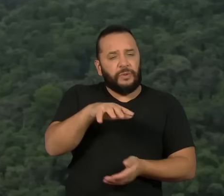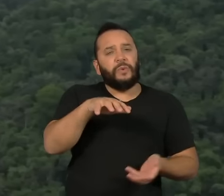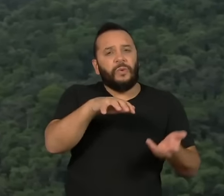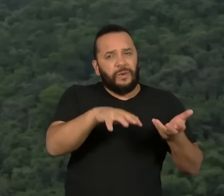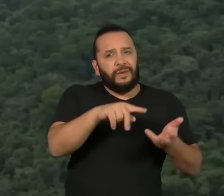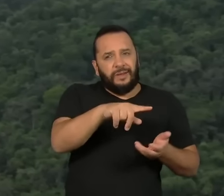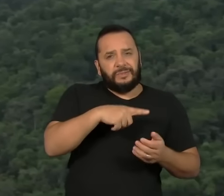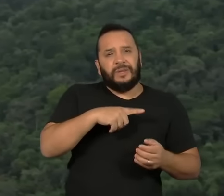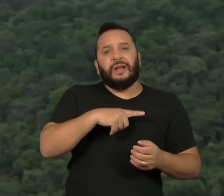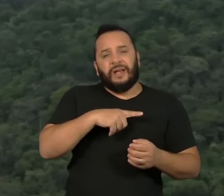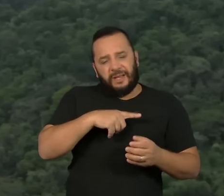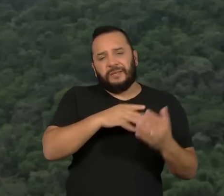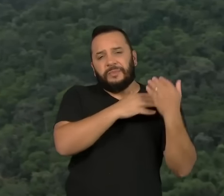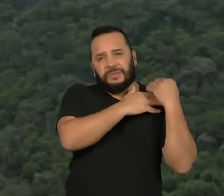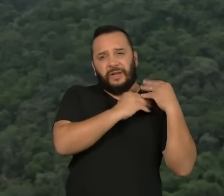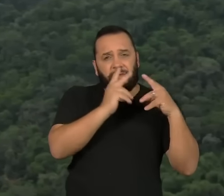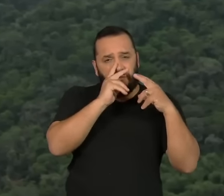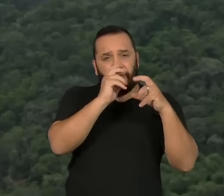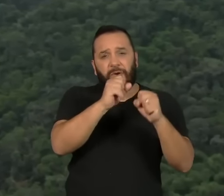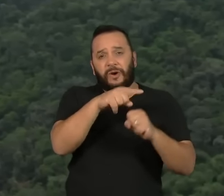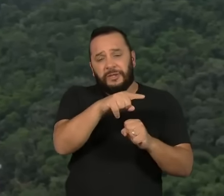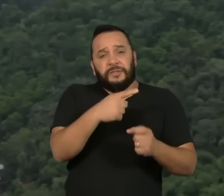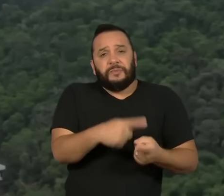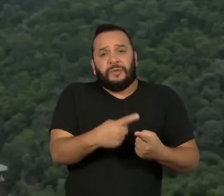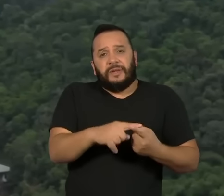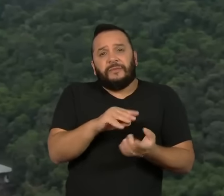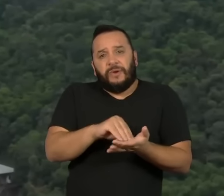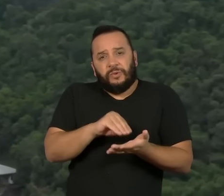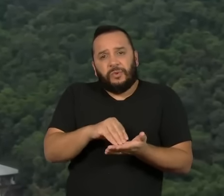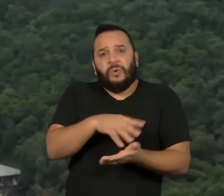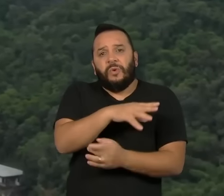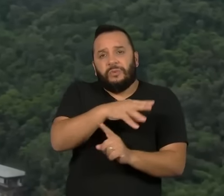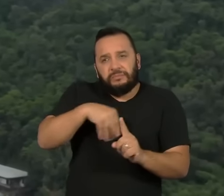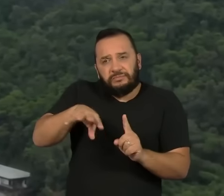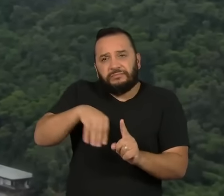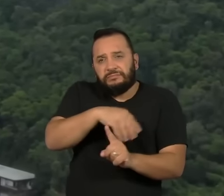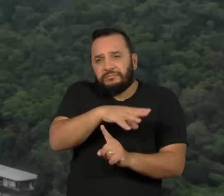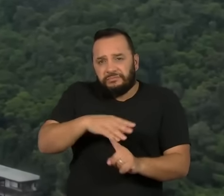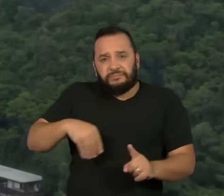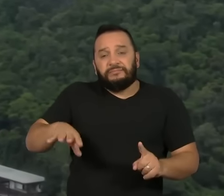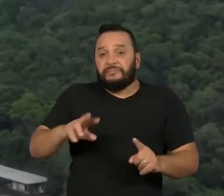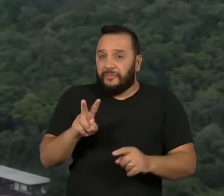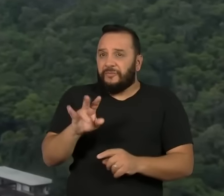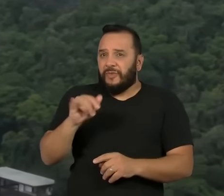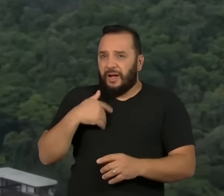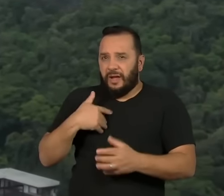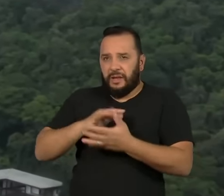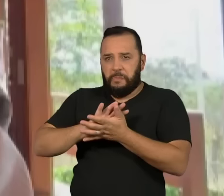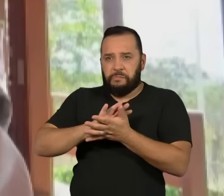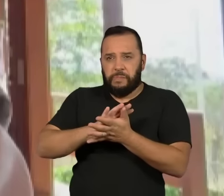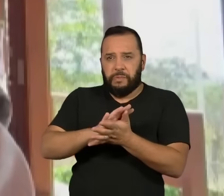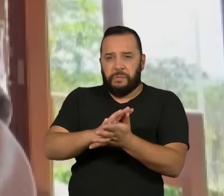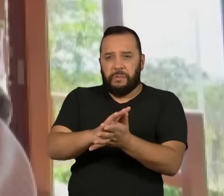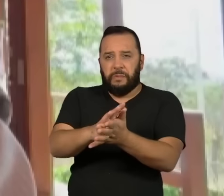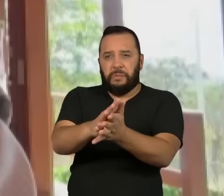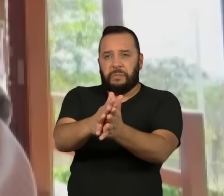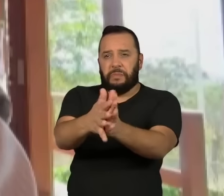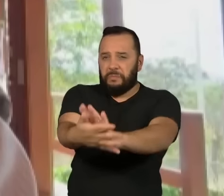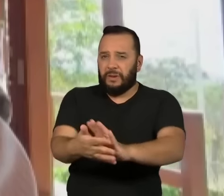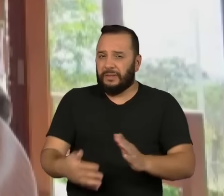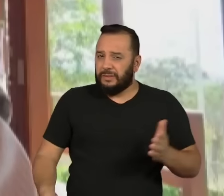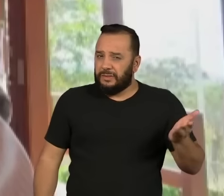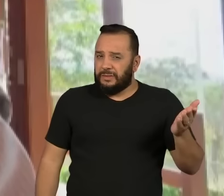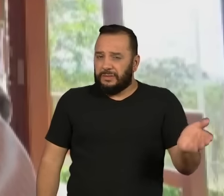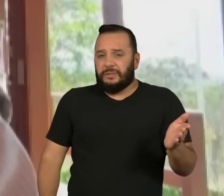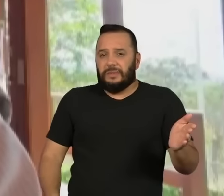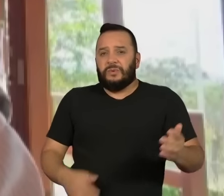responsável forte por essa falta de mediação. É um rolo compressor que vem do Congresso Nacional, que